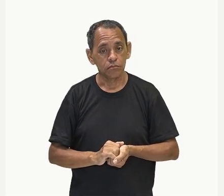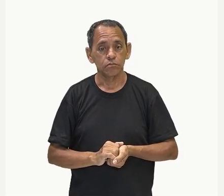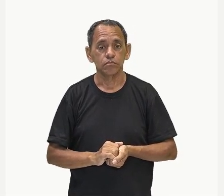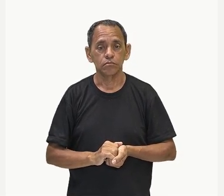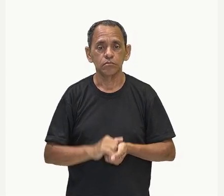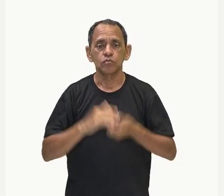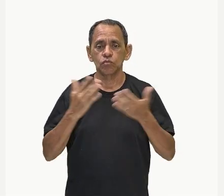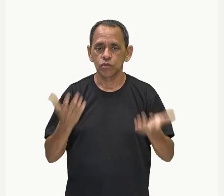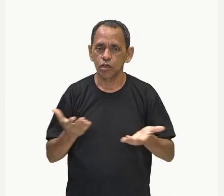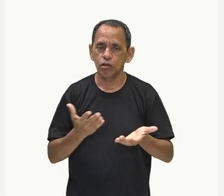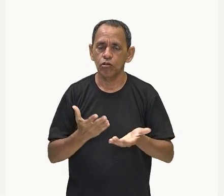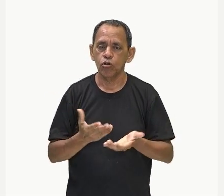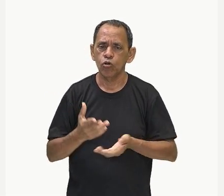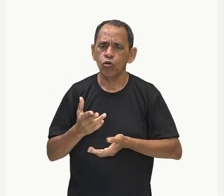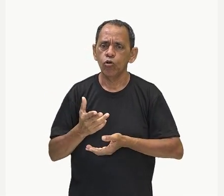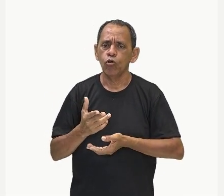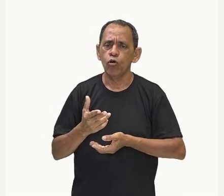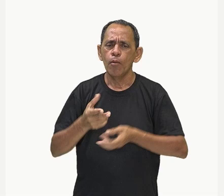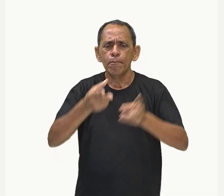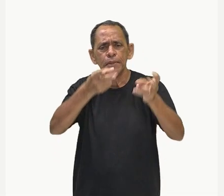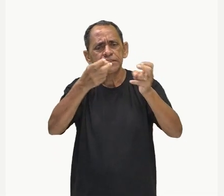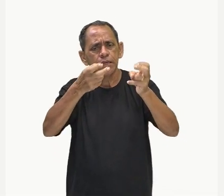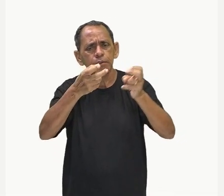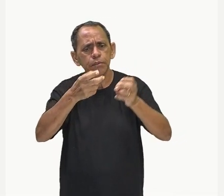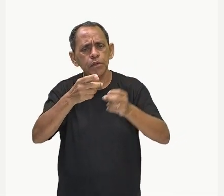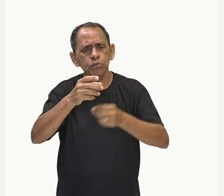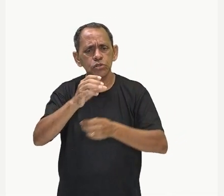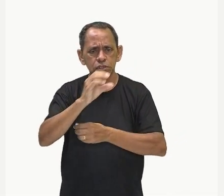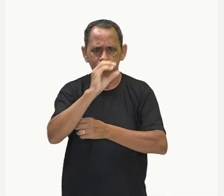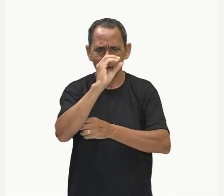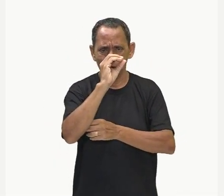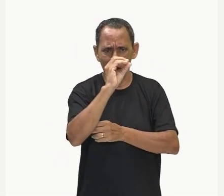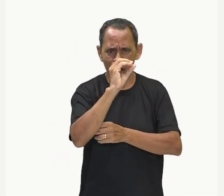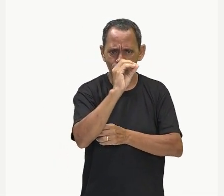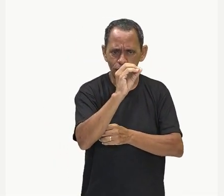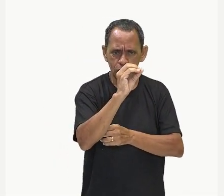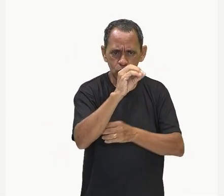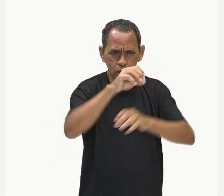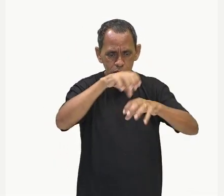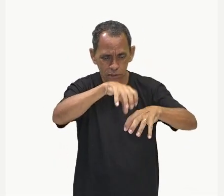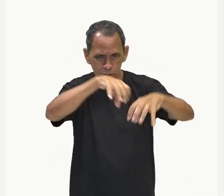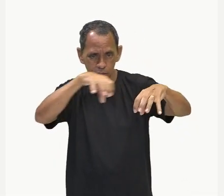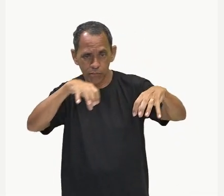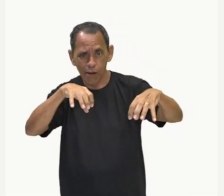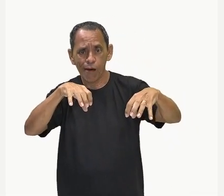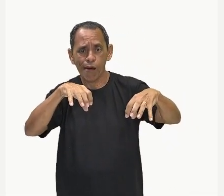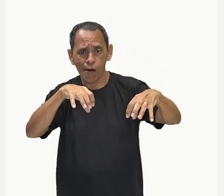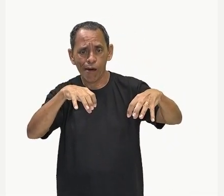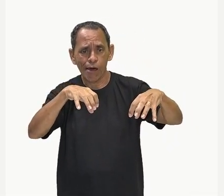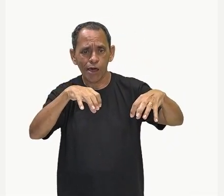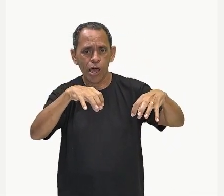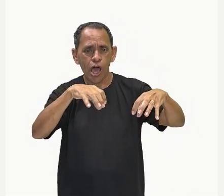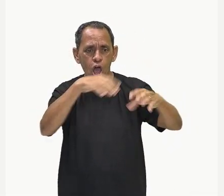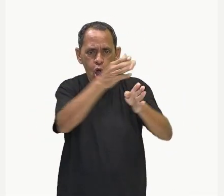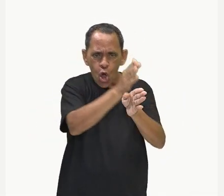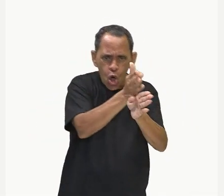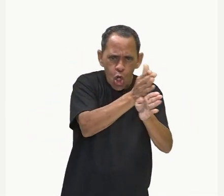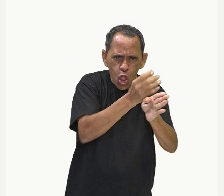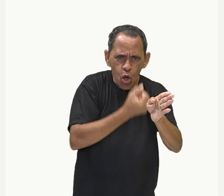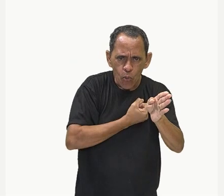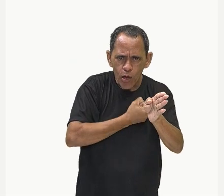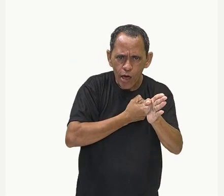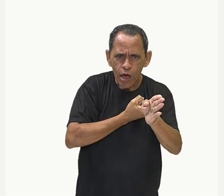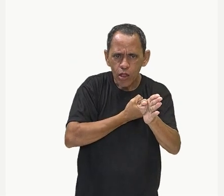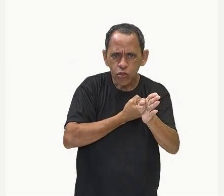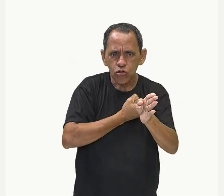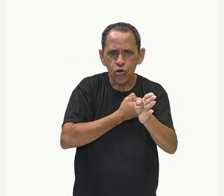vírgula separa a parte inteira da parte decimal. Quem é